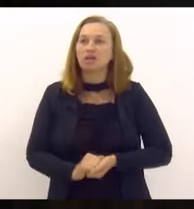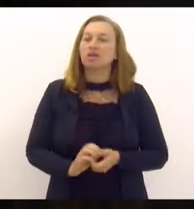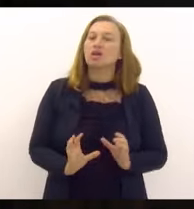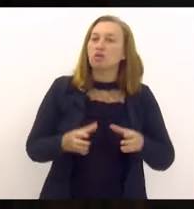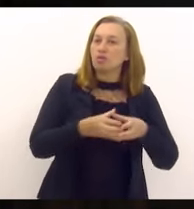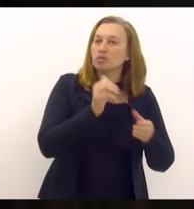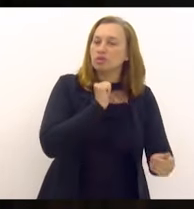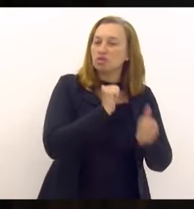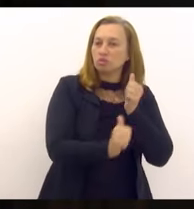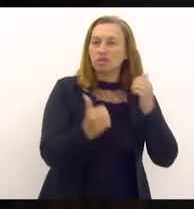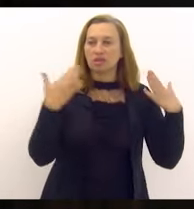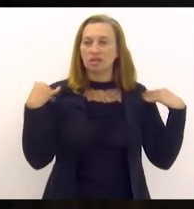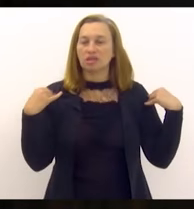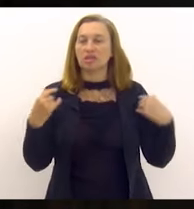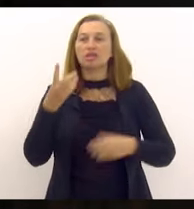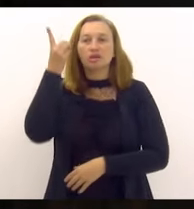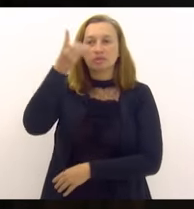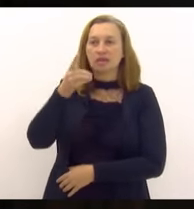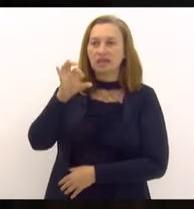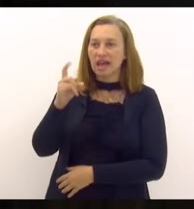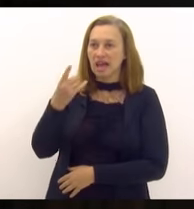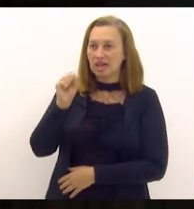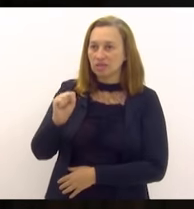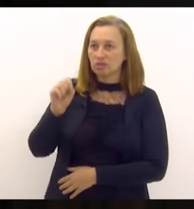Esporte e Lazer, deputado Carlinhos, BNH.